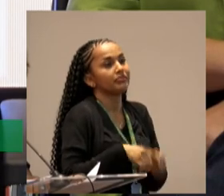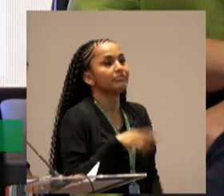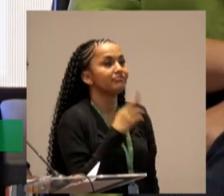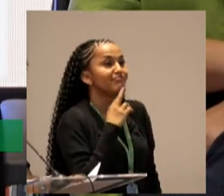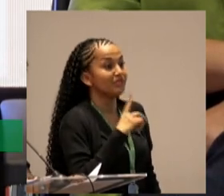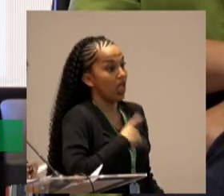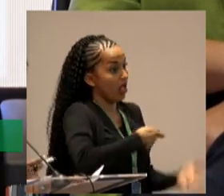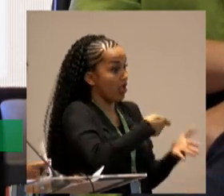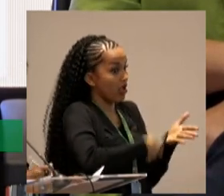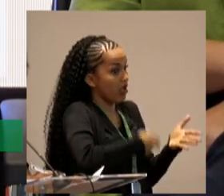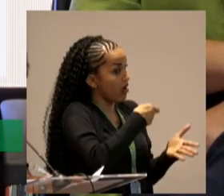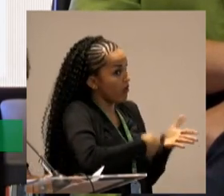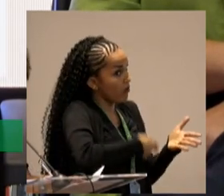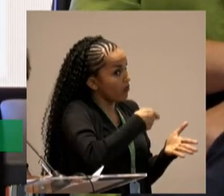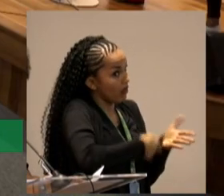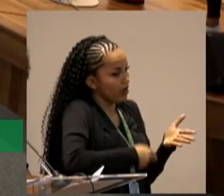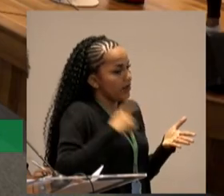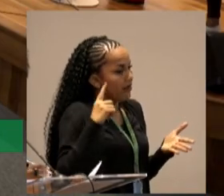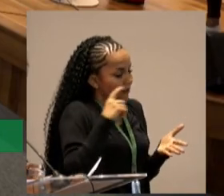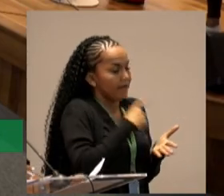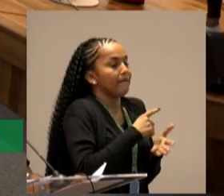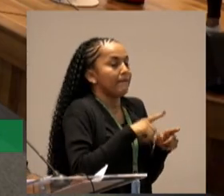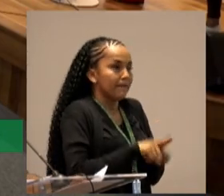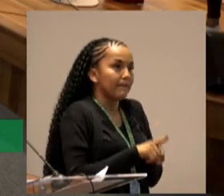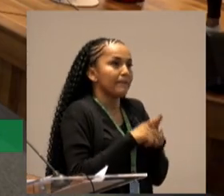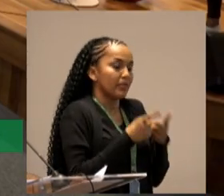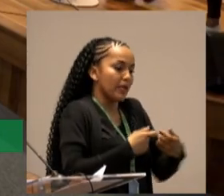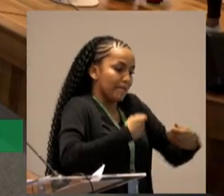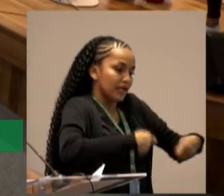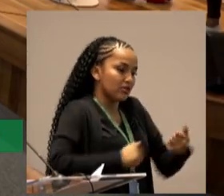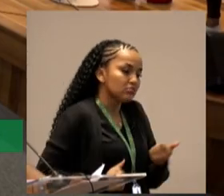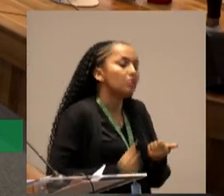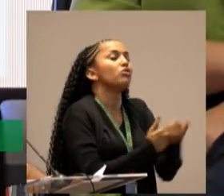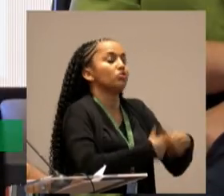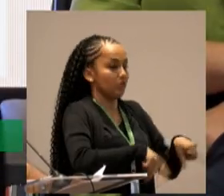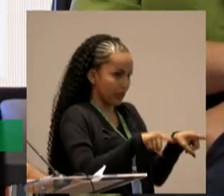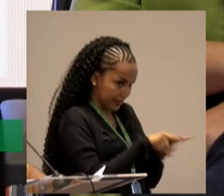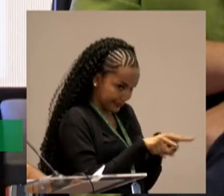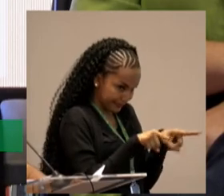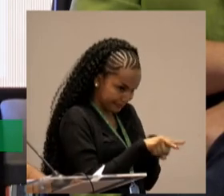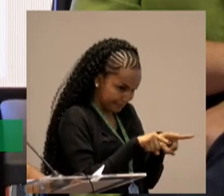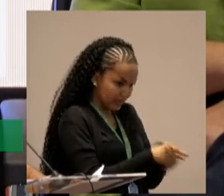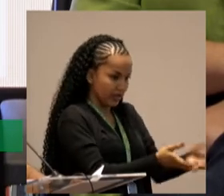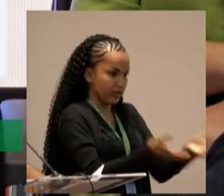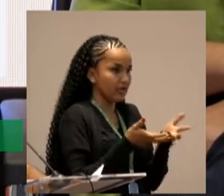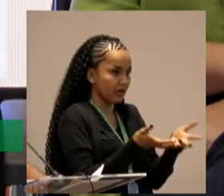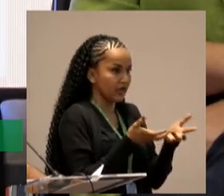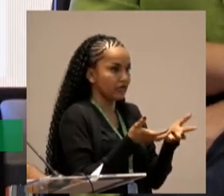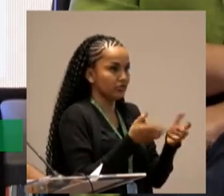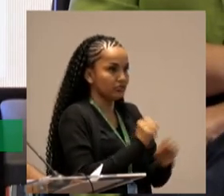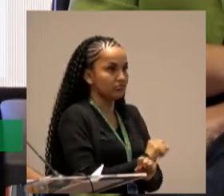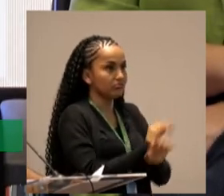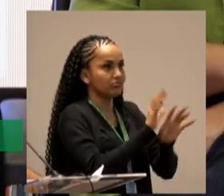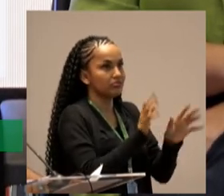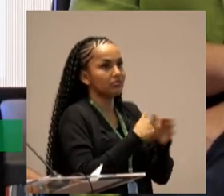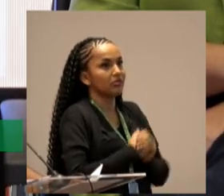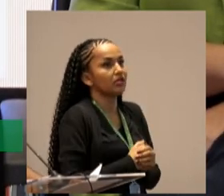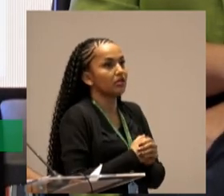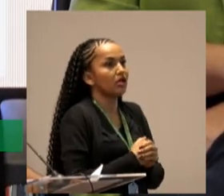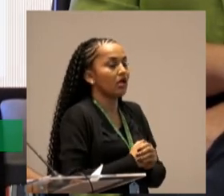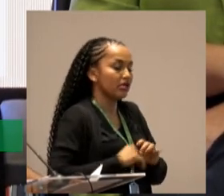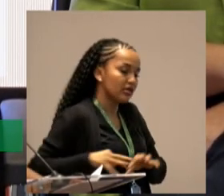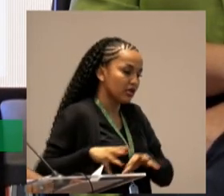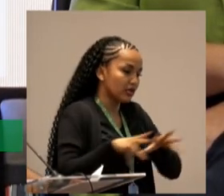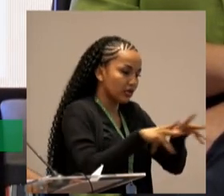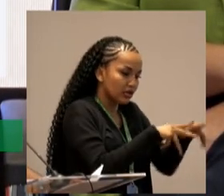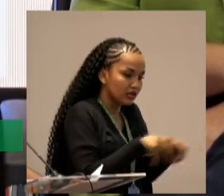uma luta árdua, mas ela precisa de apoio também. E eu quero me dispor a ela e a